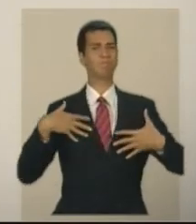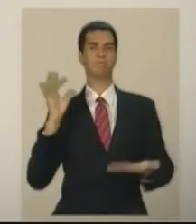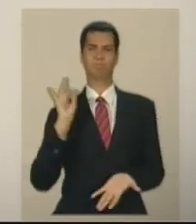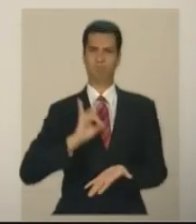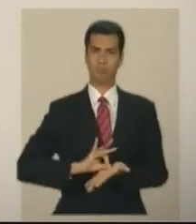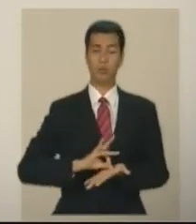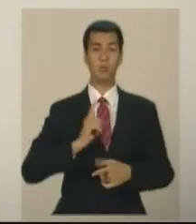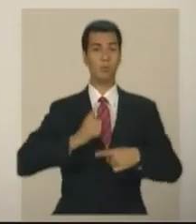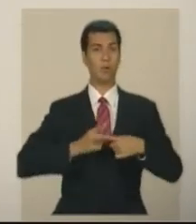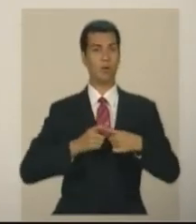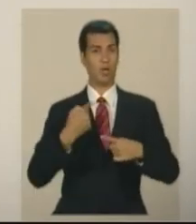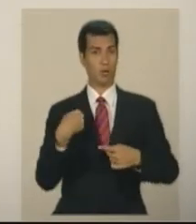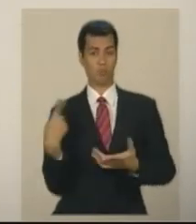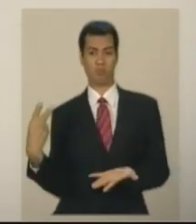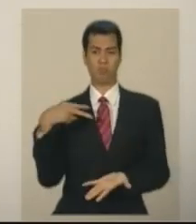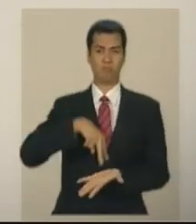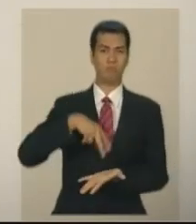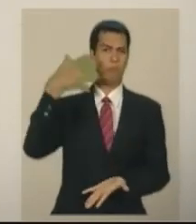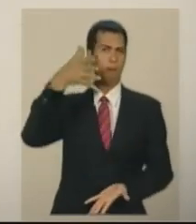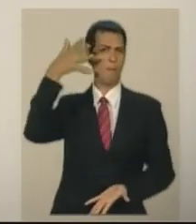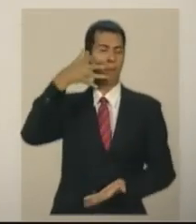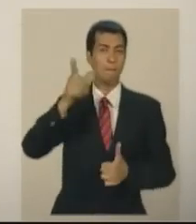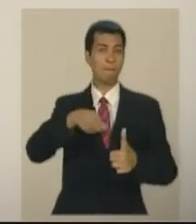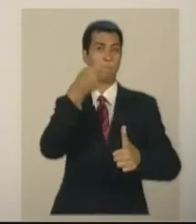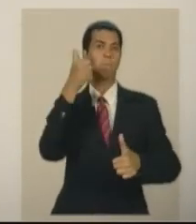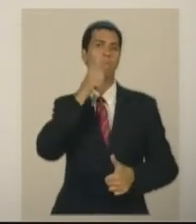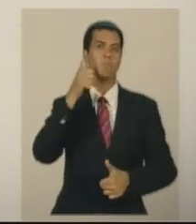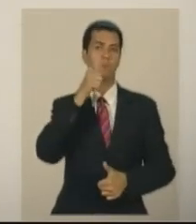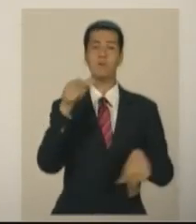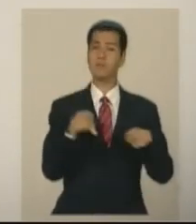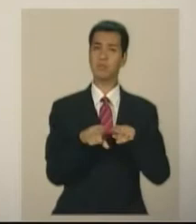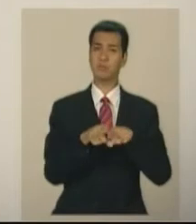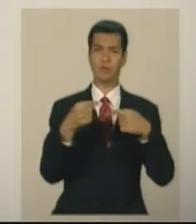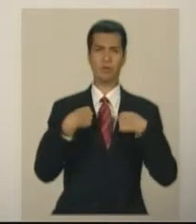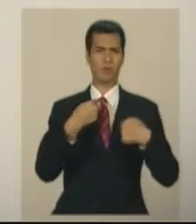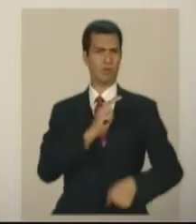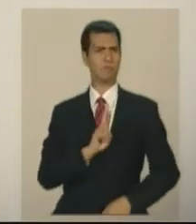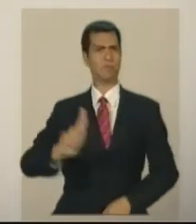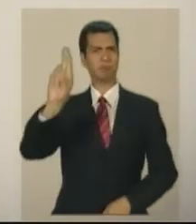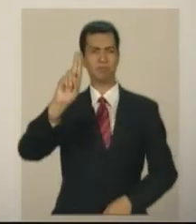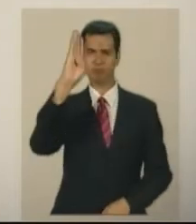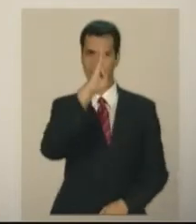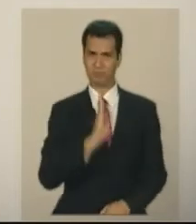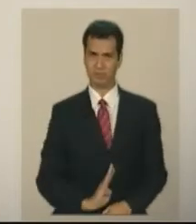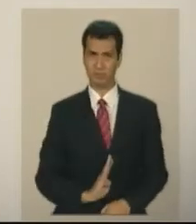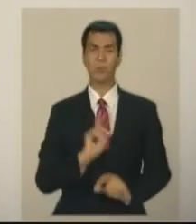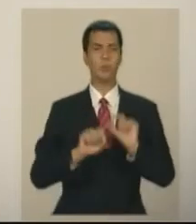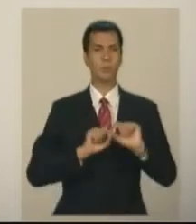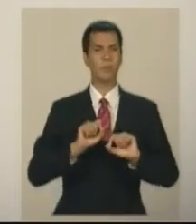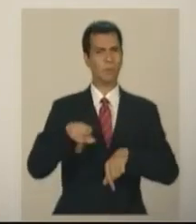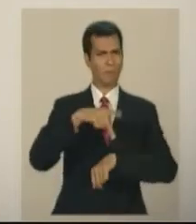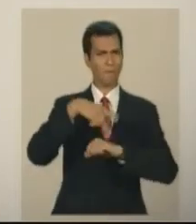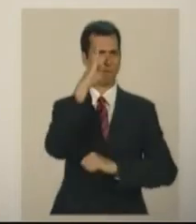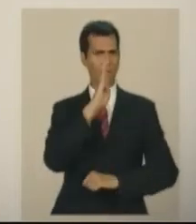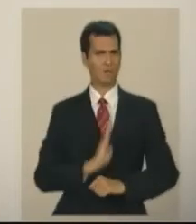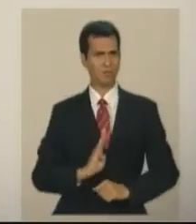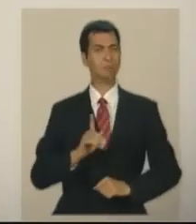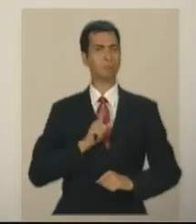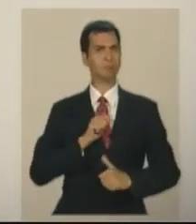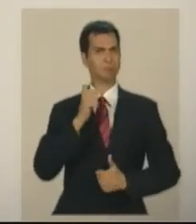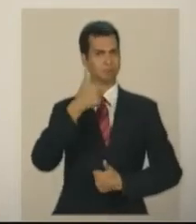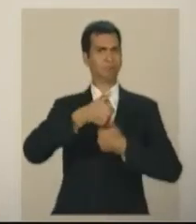eu estava representando ali o Brasil um país que vem tendo cada vez mais destaque no cenário